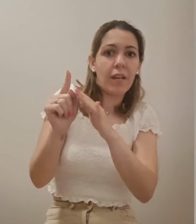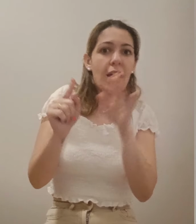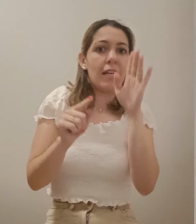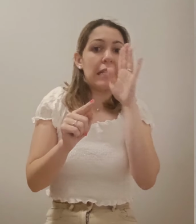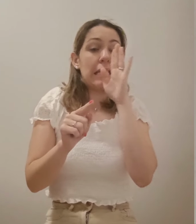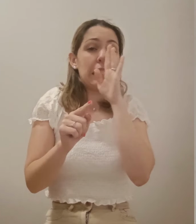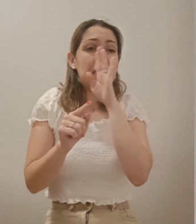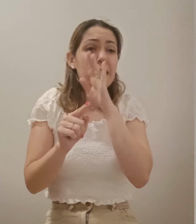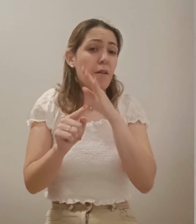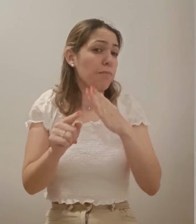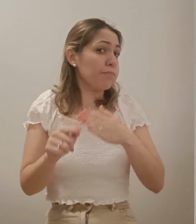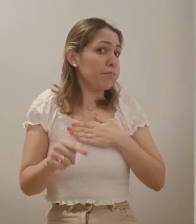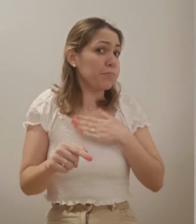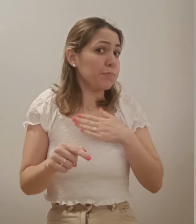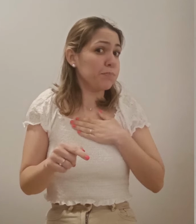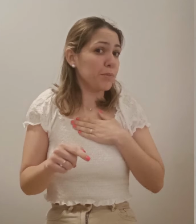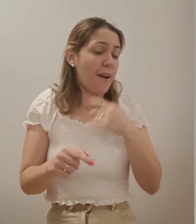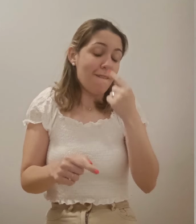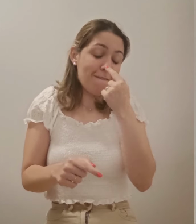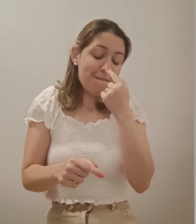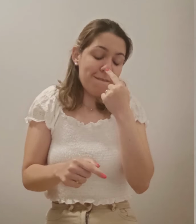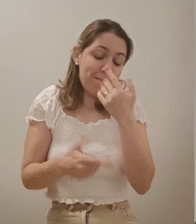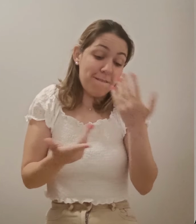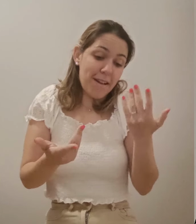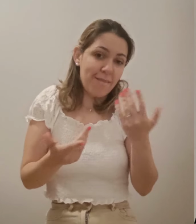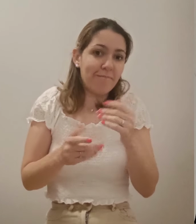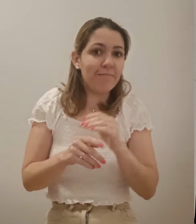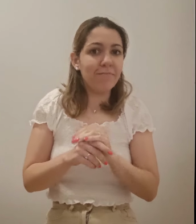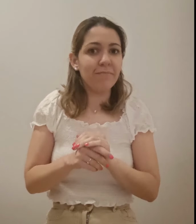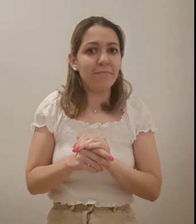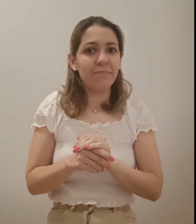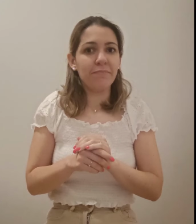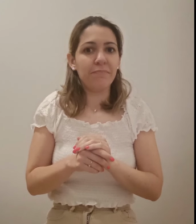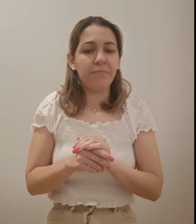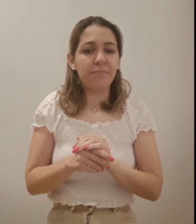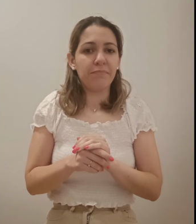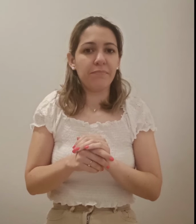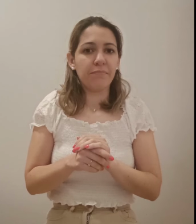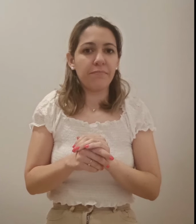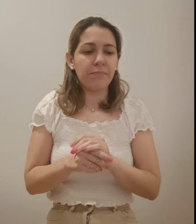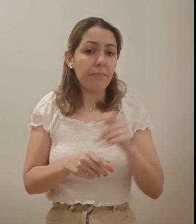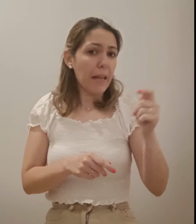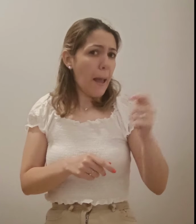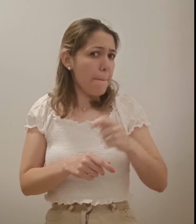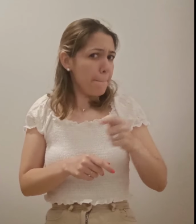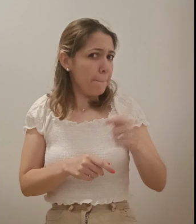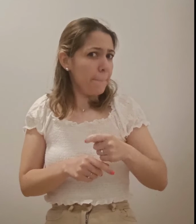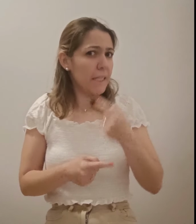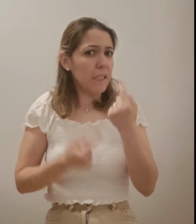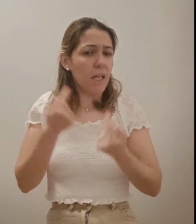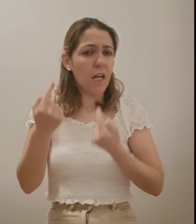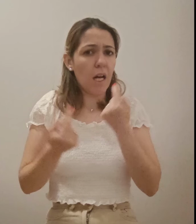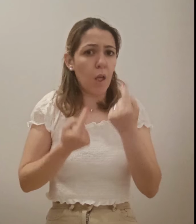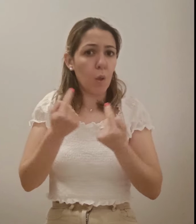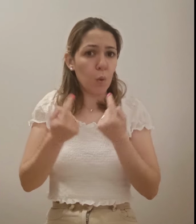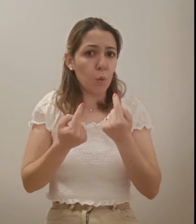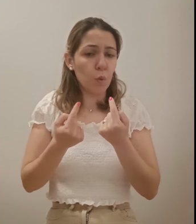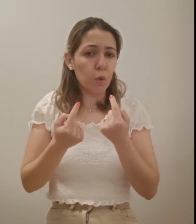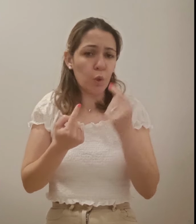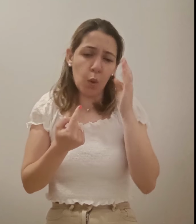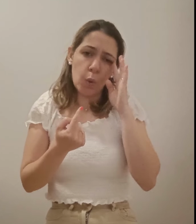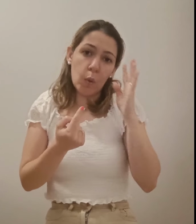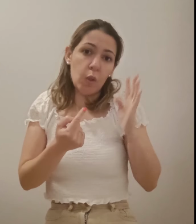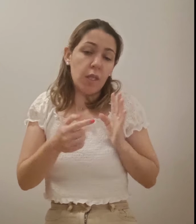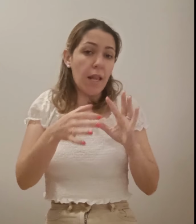à toa. Se detesto o alvo, nem vos digo. Há já alguns meses que pertence a um cabo cujo nome